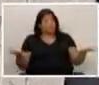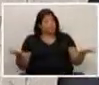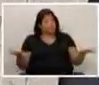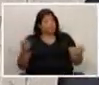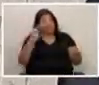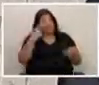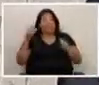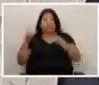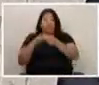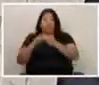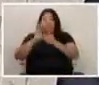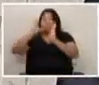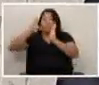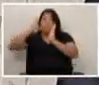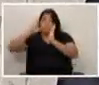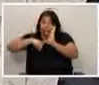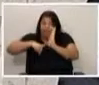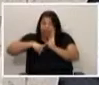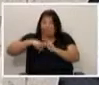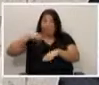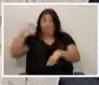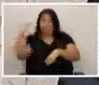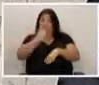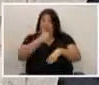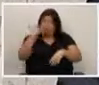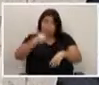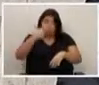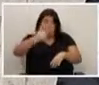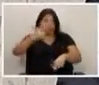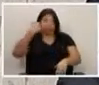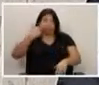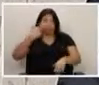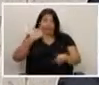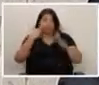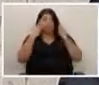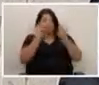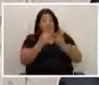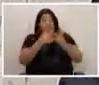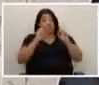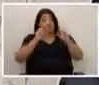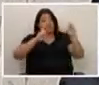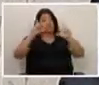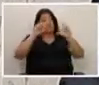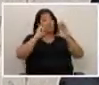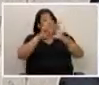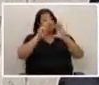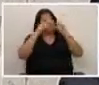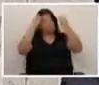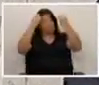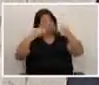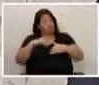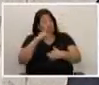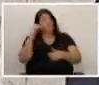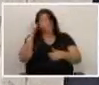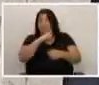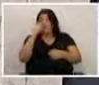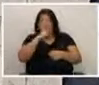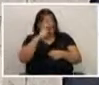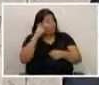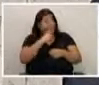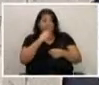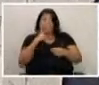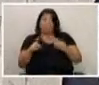crime organizado que teria perpetrado um ataque, teria atacado a família, essa notícia a princípio não procede, porque todos os